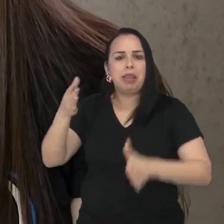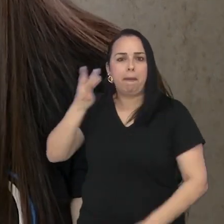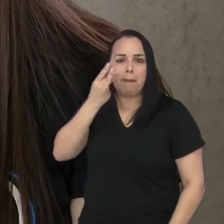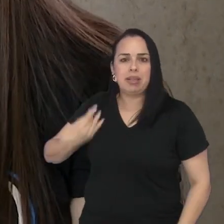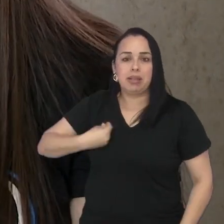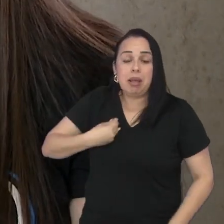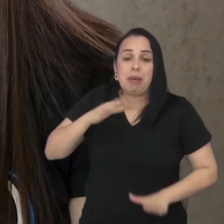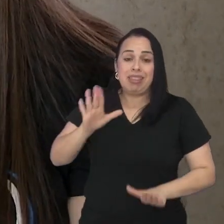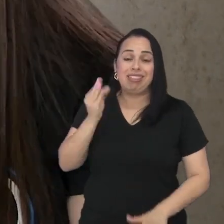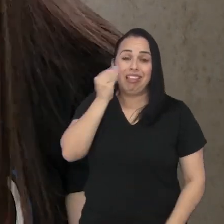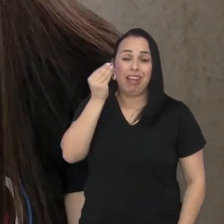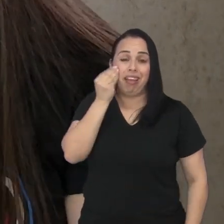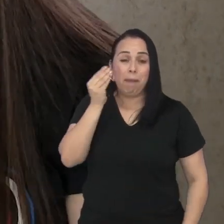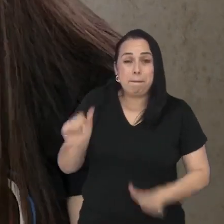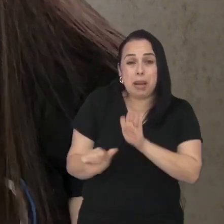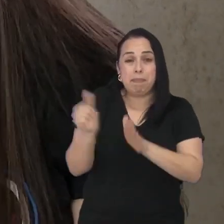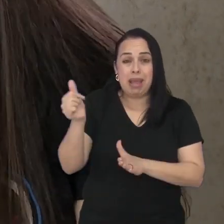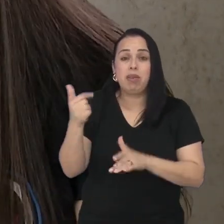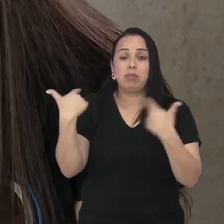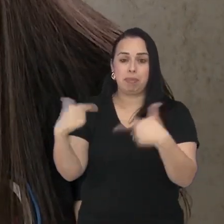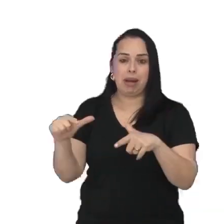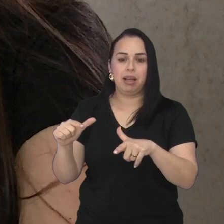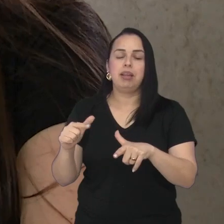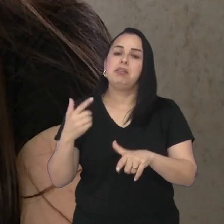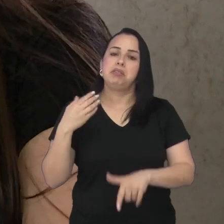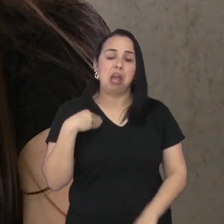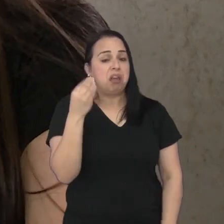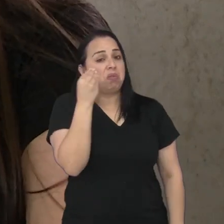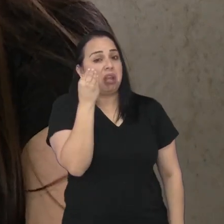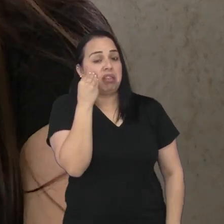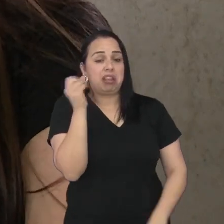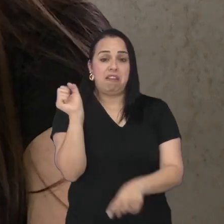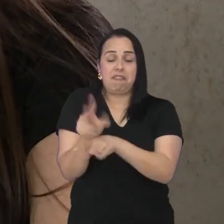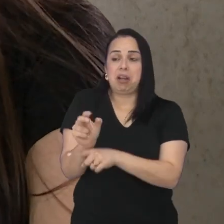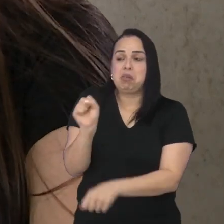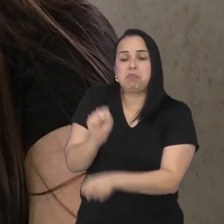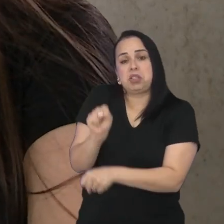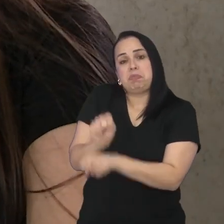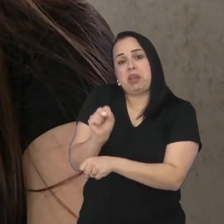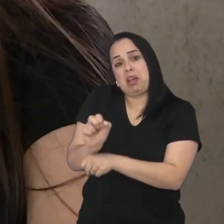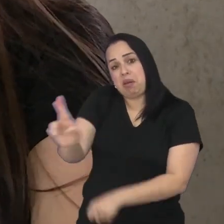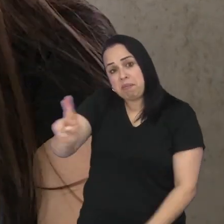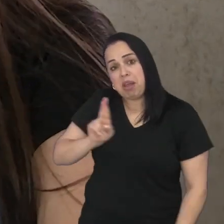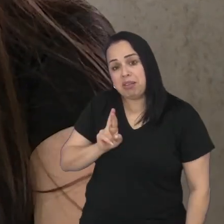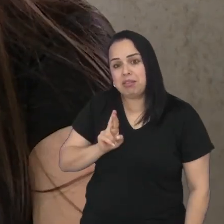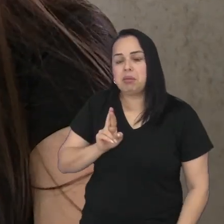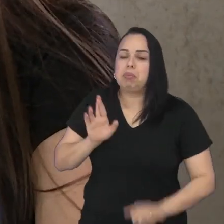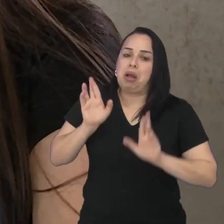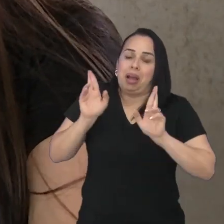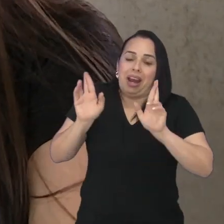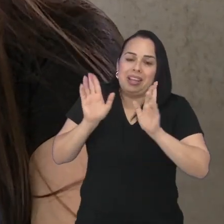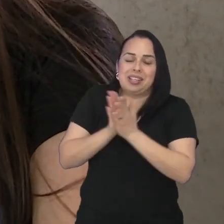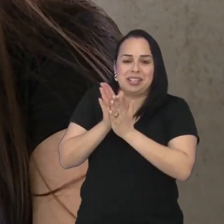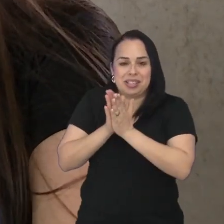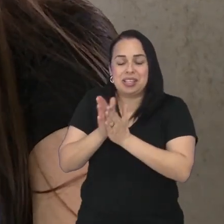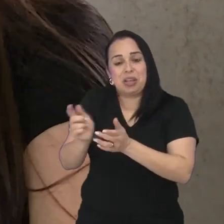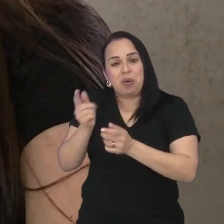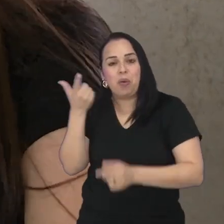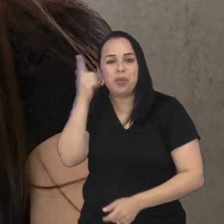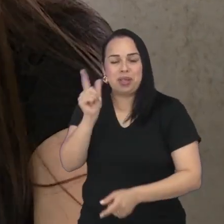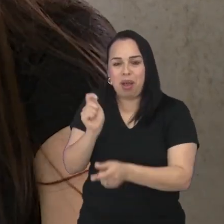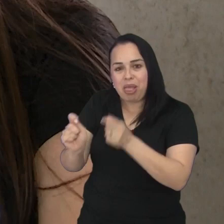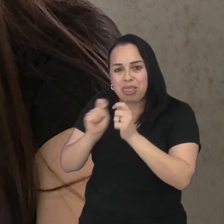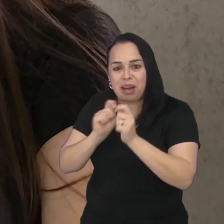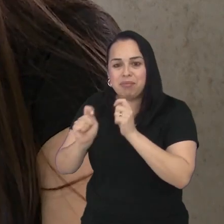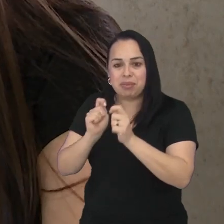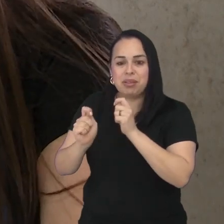mas infelizmente ainda mais por ser primeiro emprego. Aí eu me candidatei para a vaga, aguardei eles me deram retorno, graças a Deus